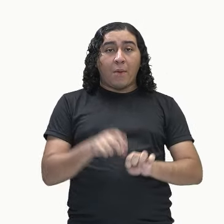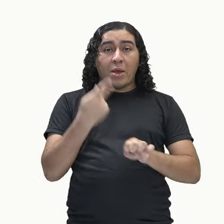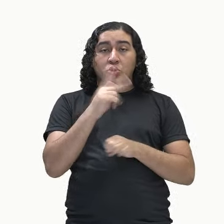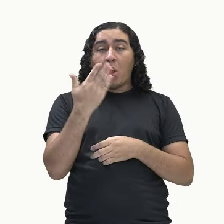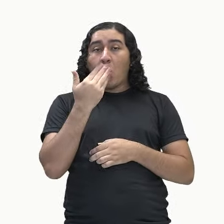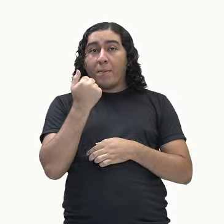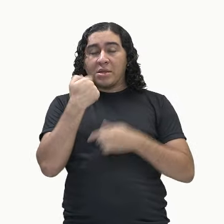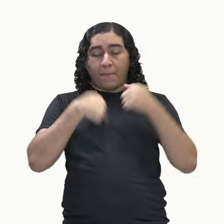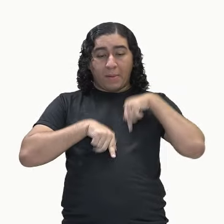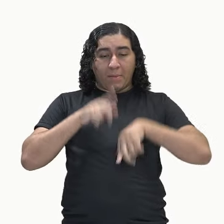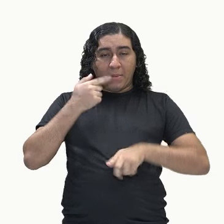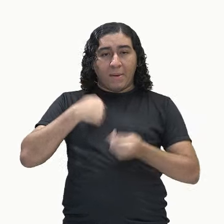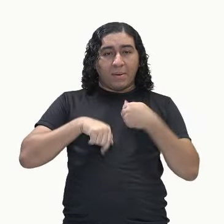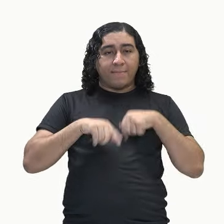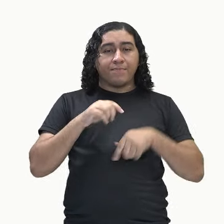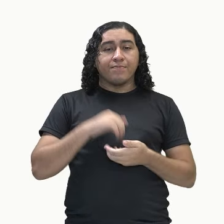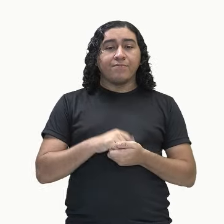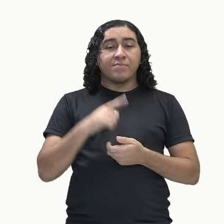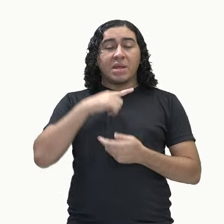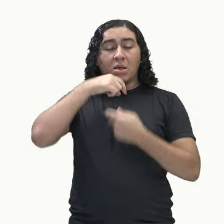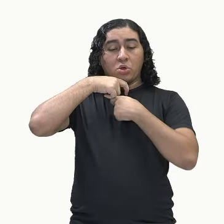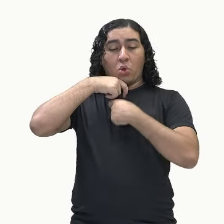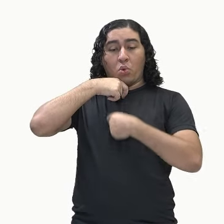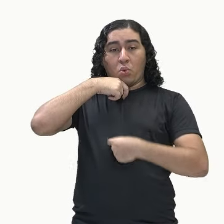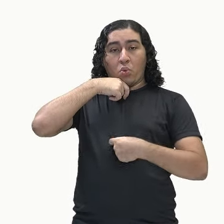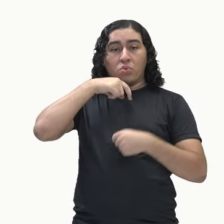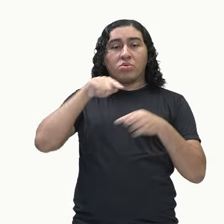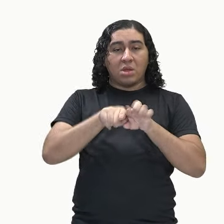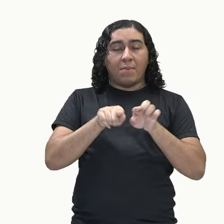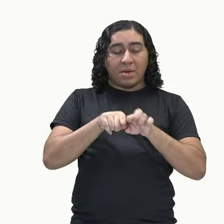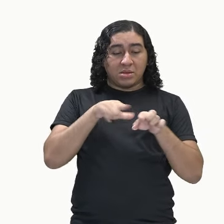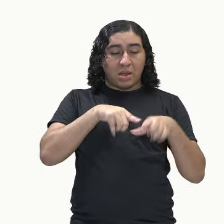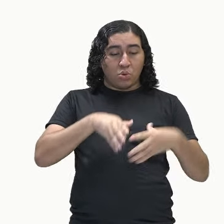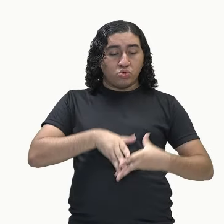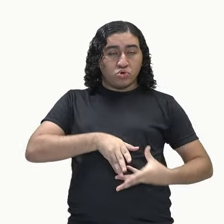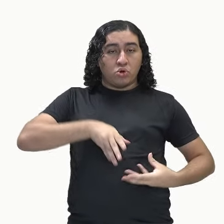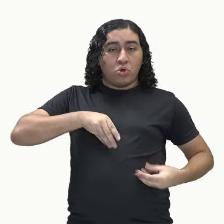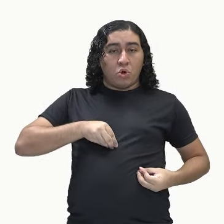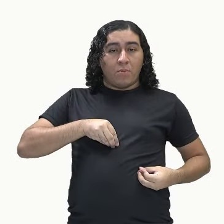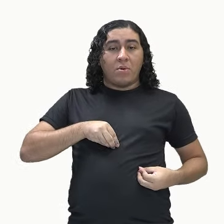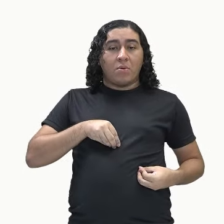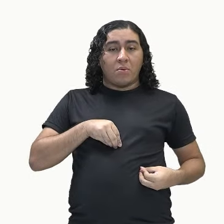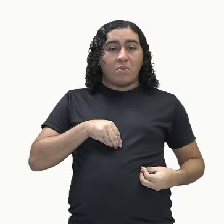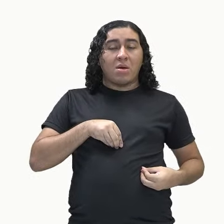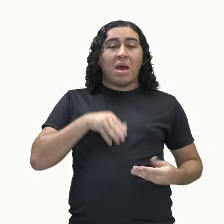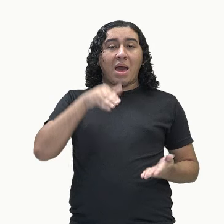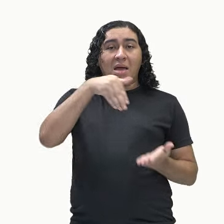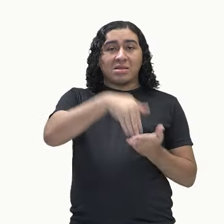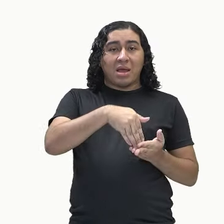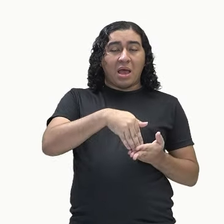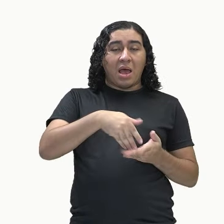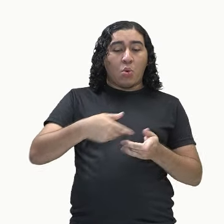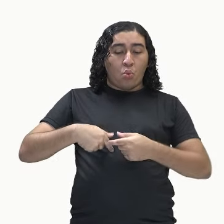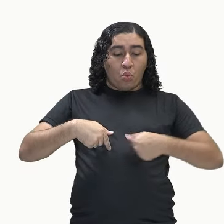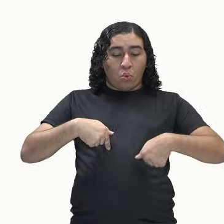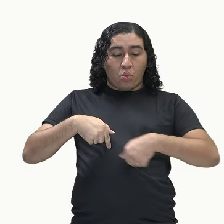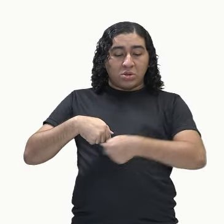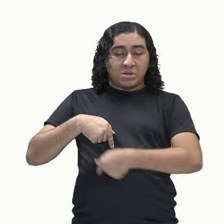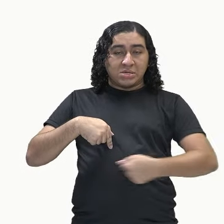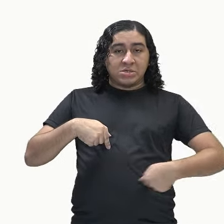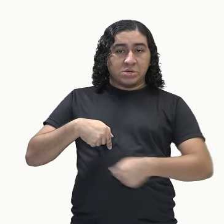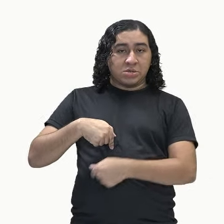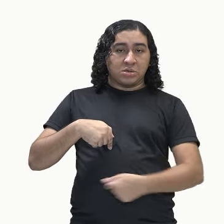passar pela estrutura da faringe, ele tem aqui o estômago até que ele chega no intestino, Então a gente observa